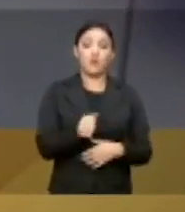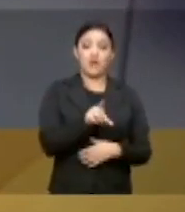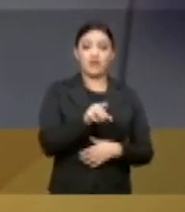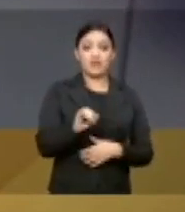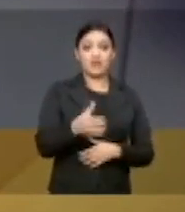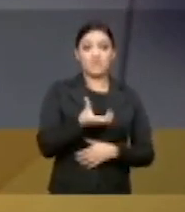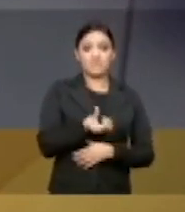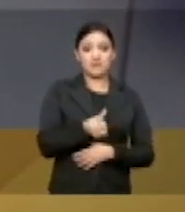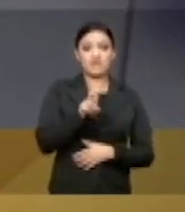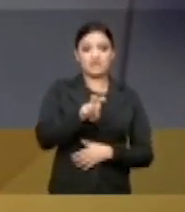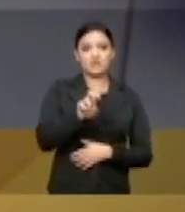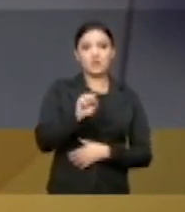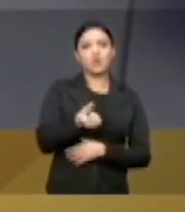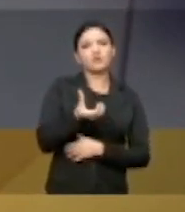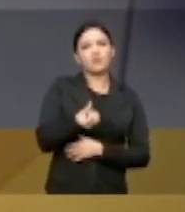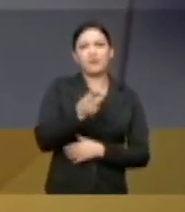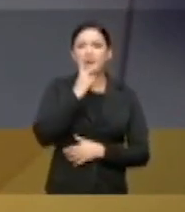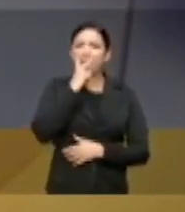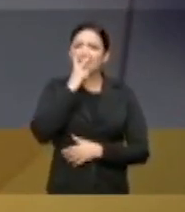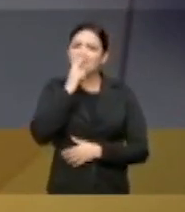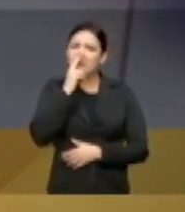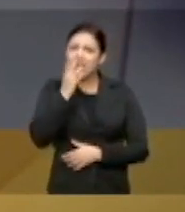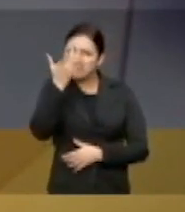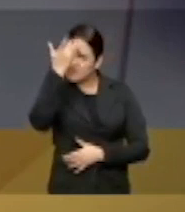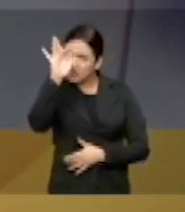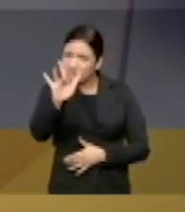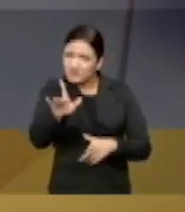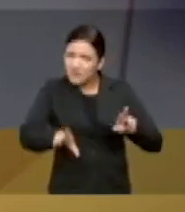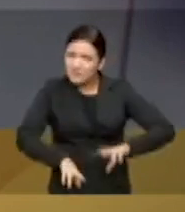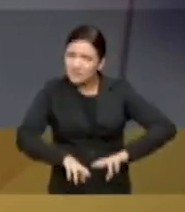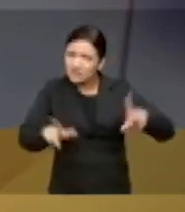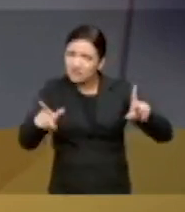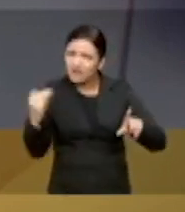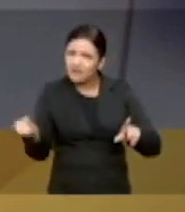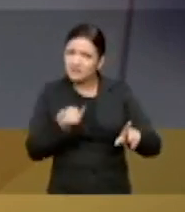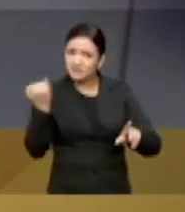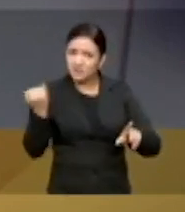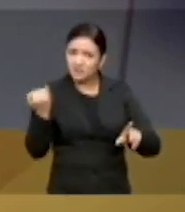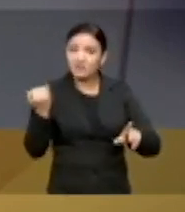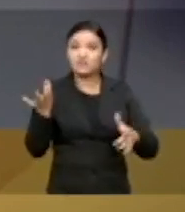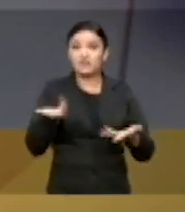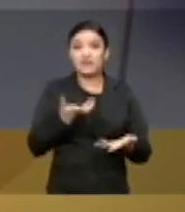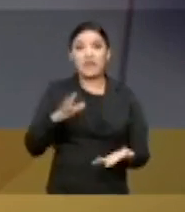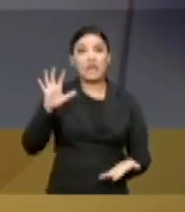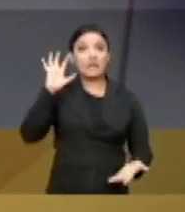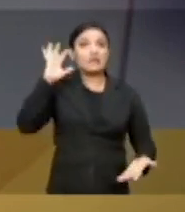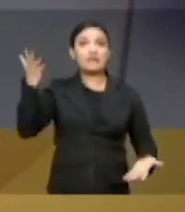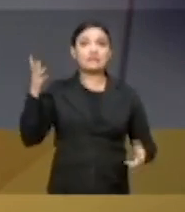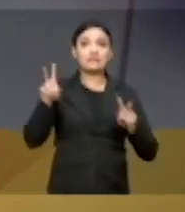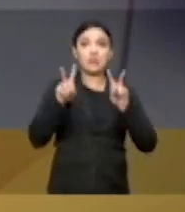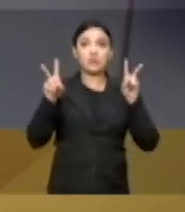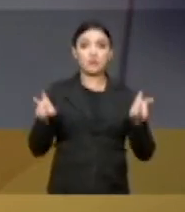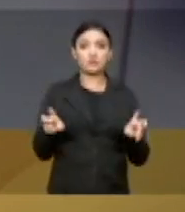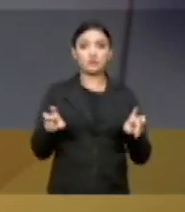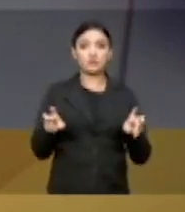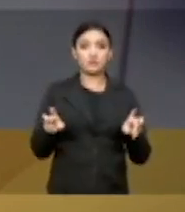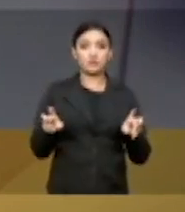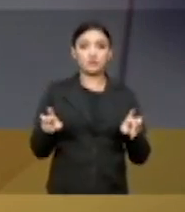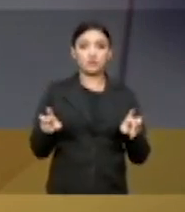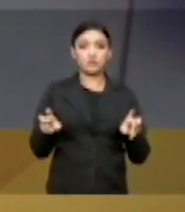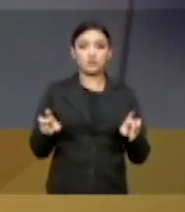parece ignorar essa distinção essencial e pretende estender a decisão sobre o assunto à